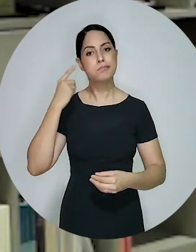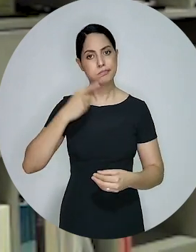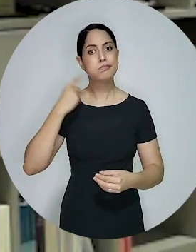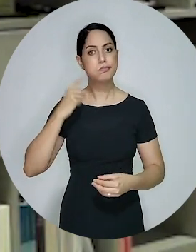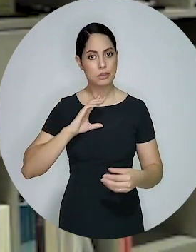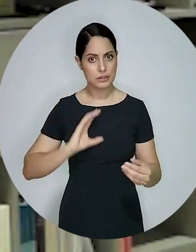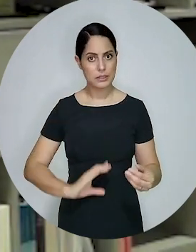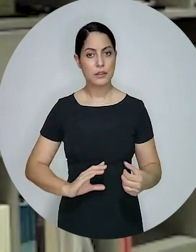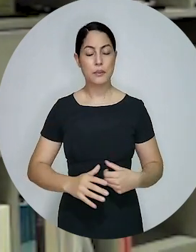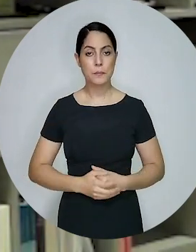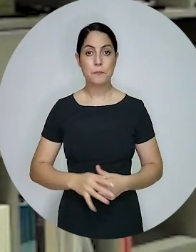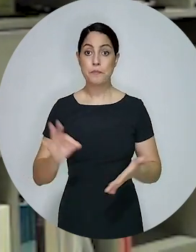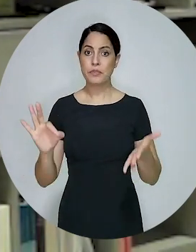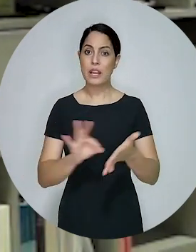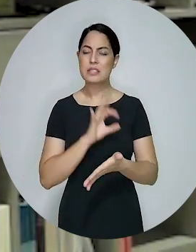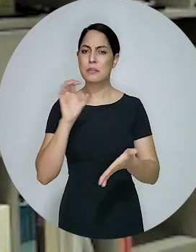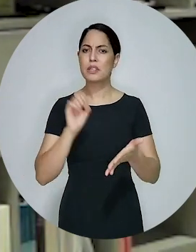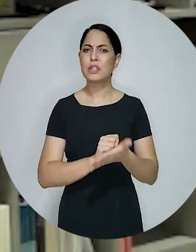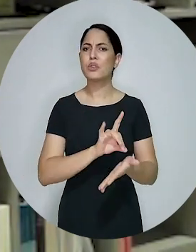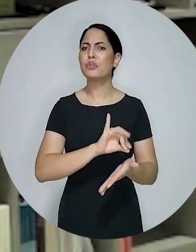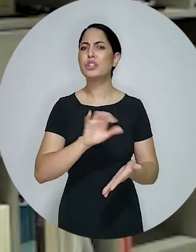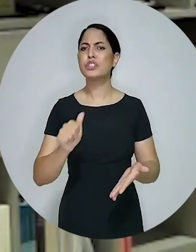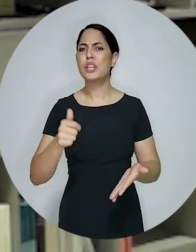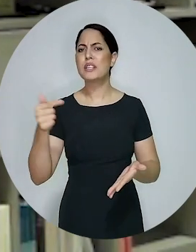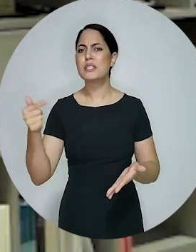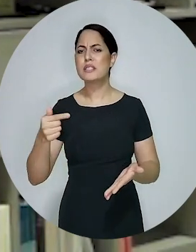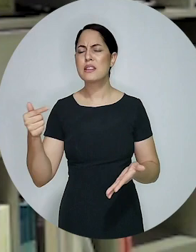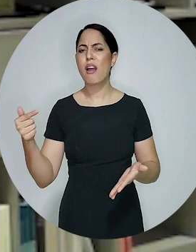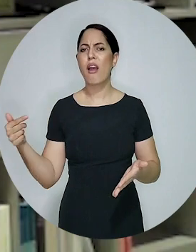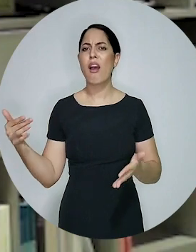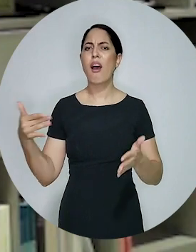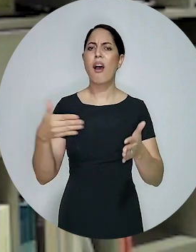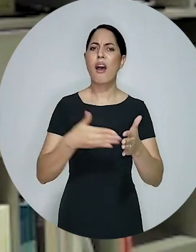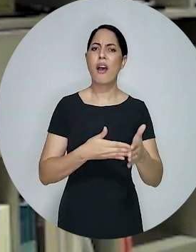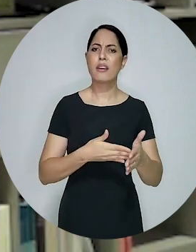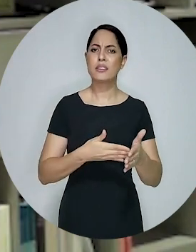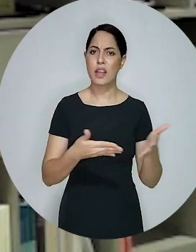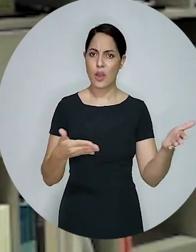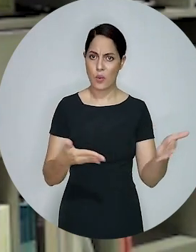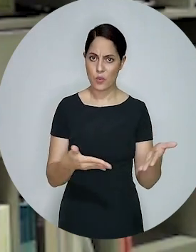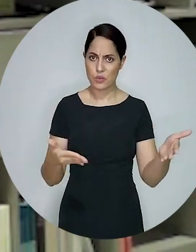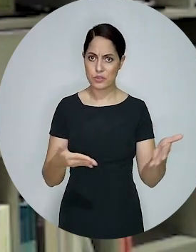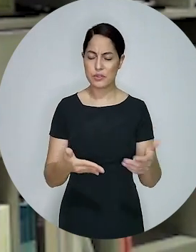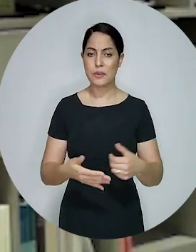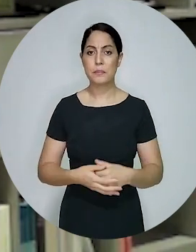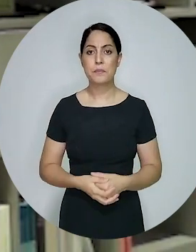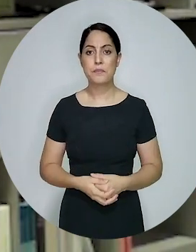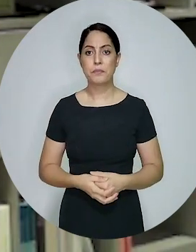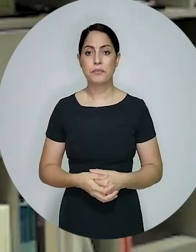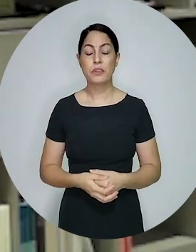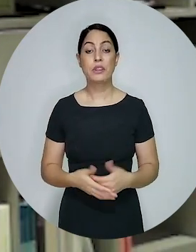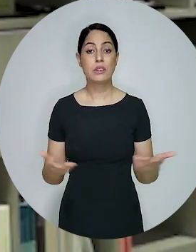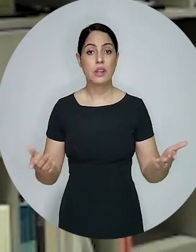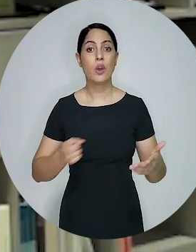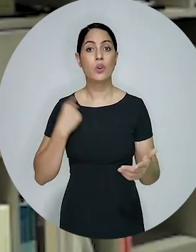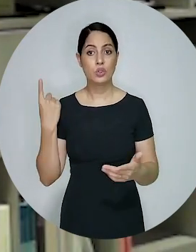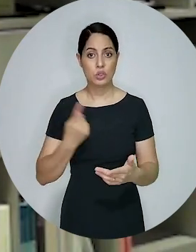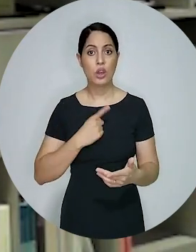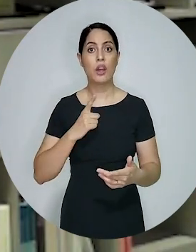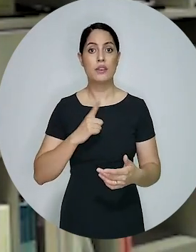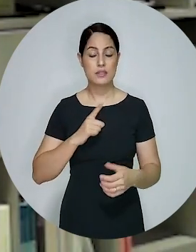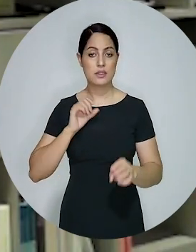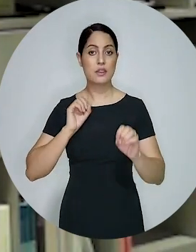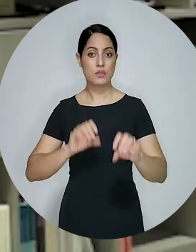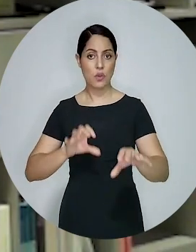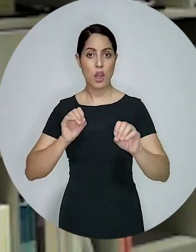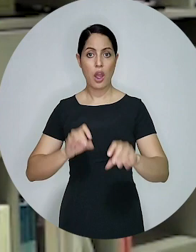em advocacia civil. As matrículas começaram no dia 7 e vão até hoje, quando